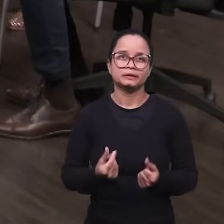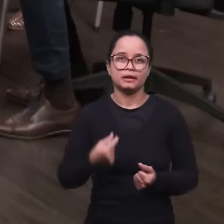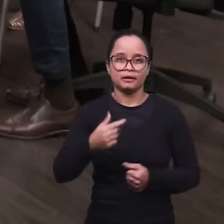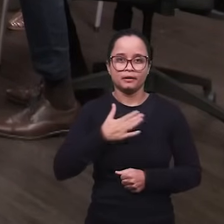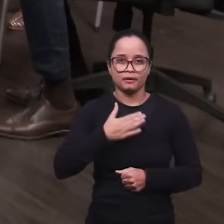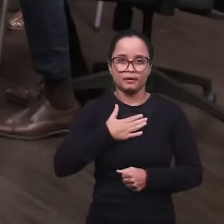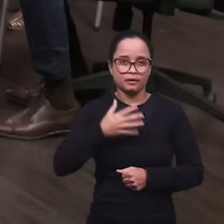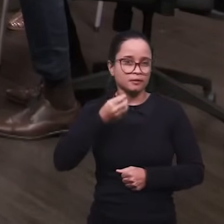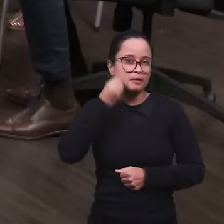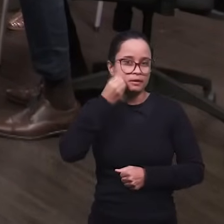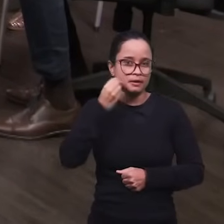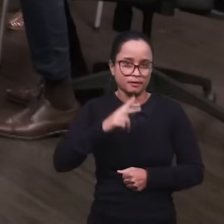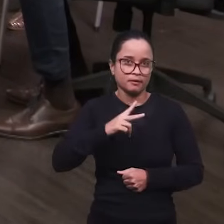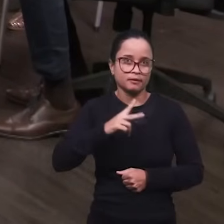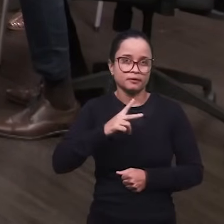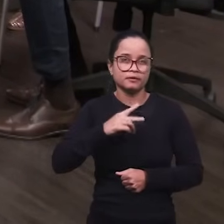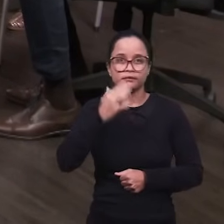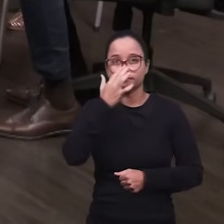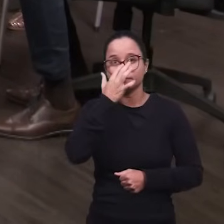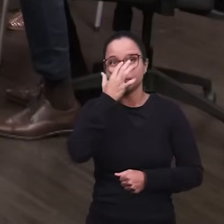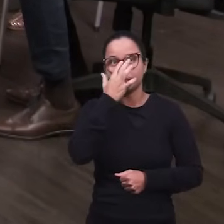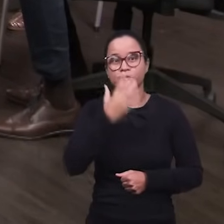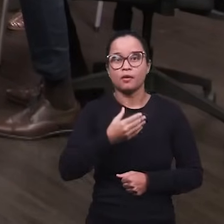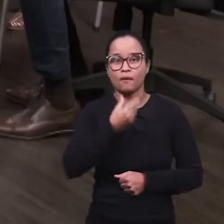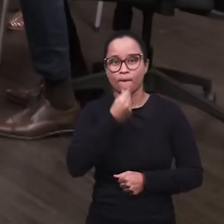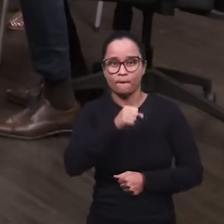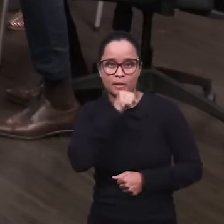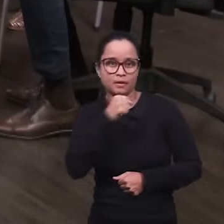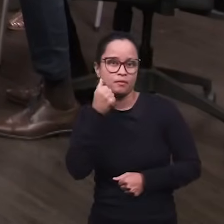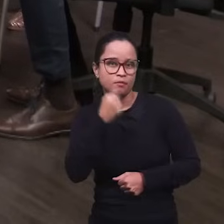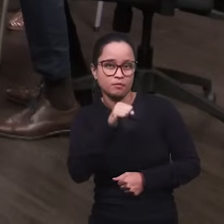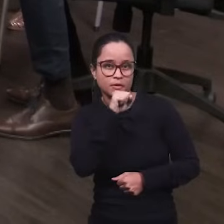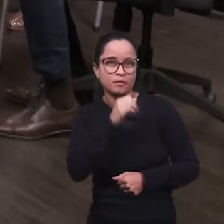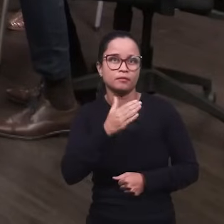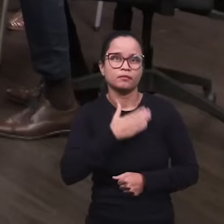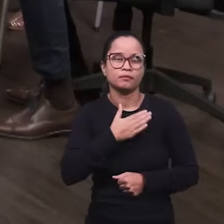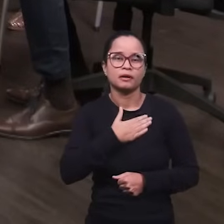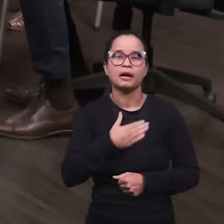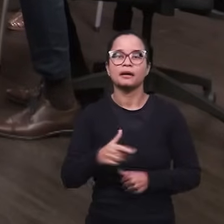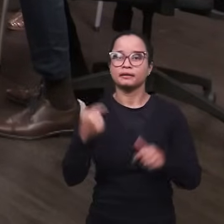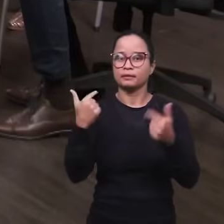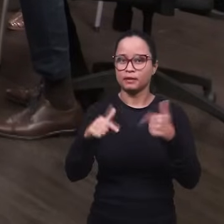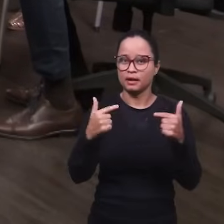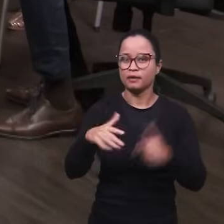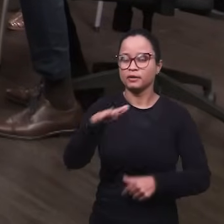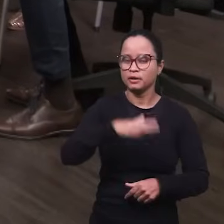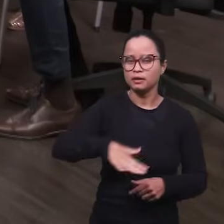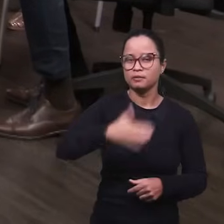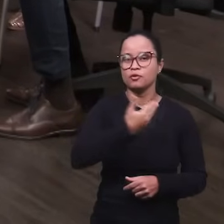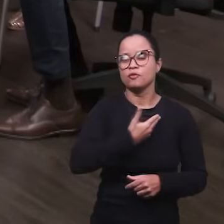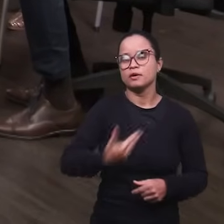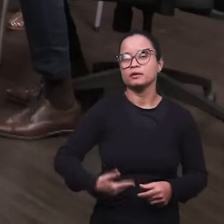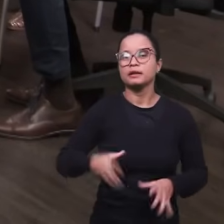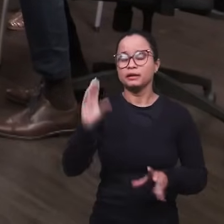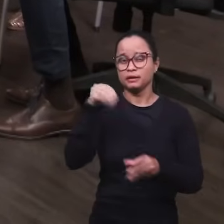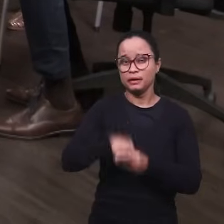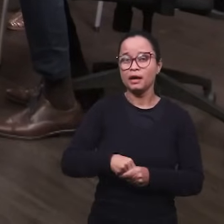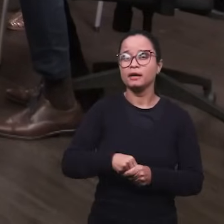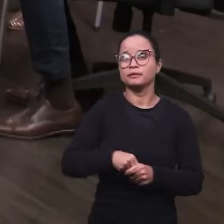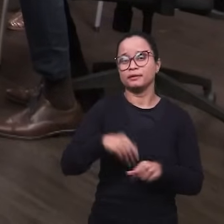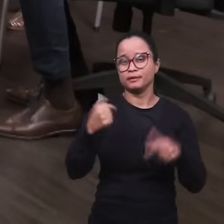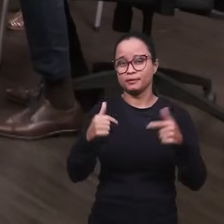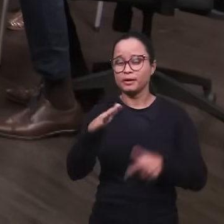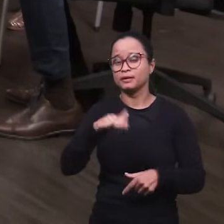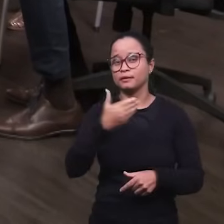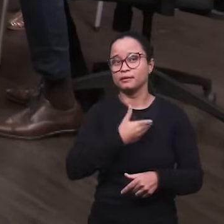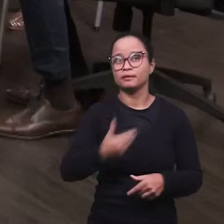eu vou contar a minha experiência pessoal. Tá? Os meus pais eram funcionários públicos e dentro do funcionarismo